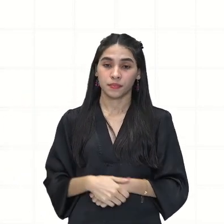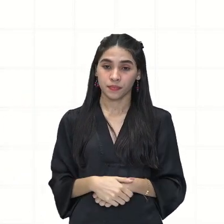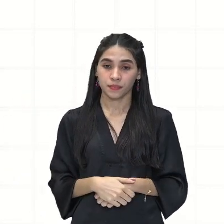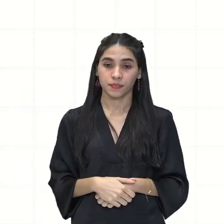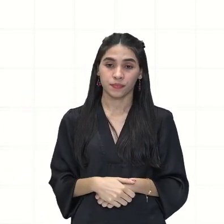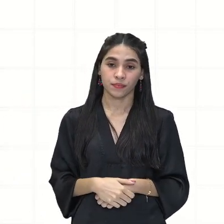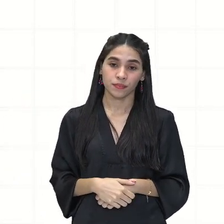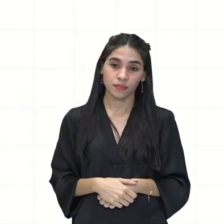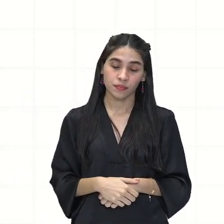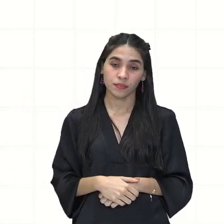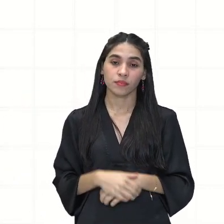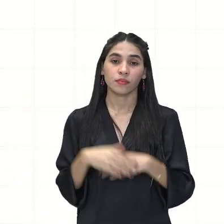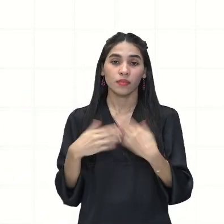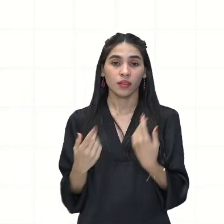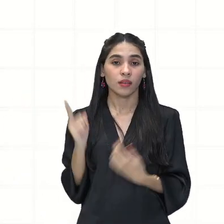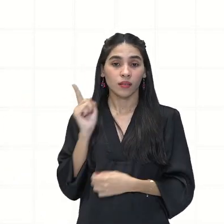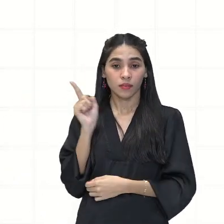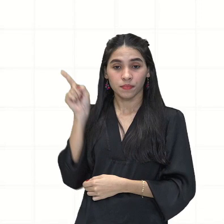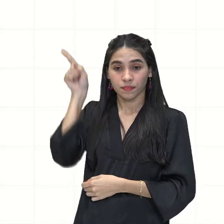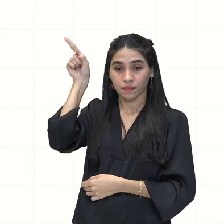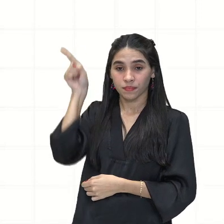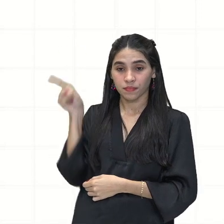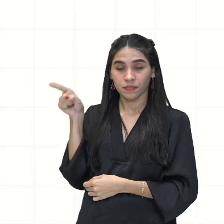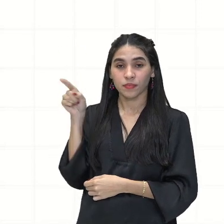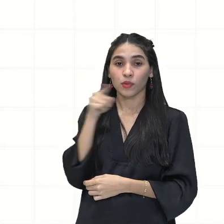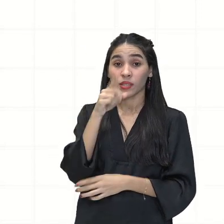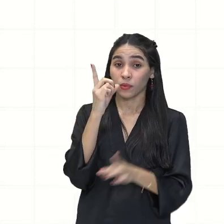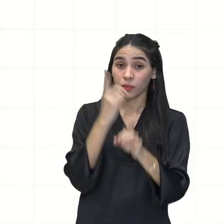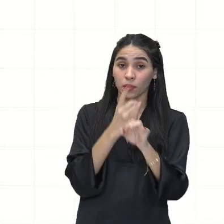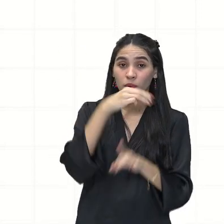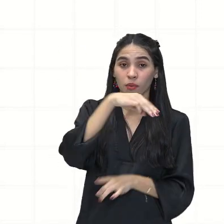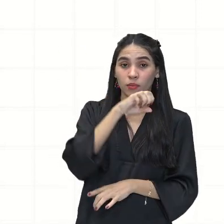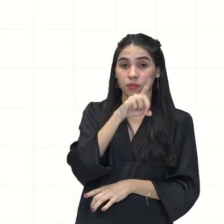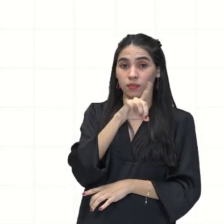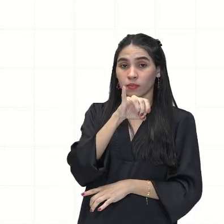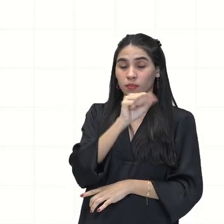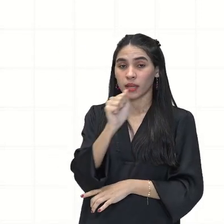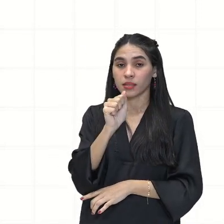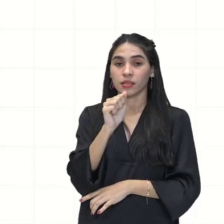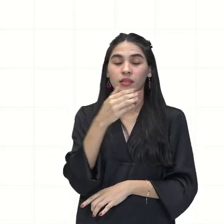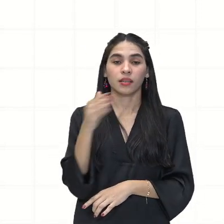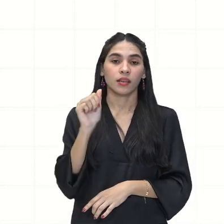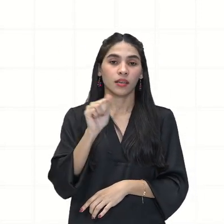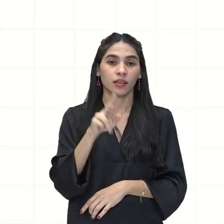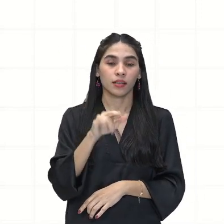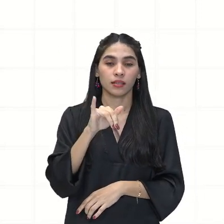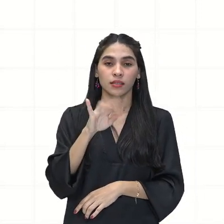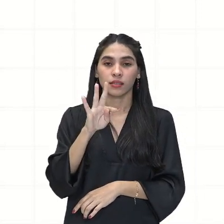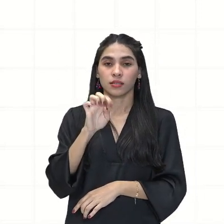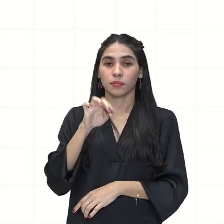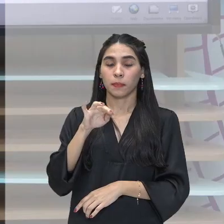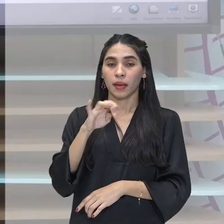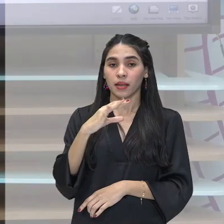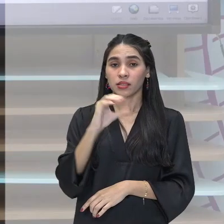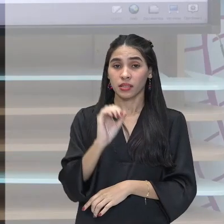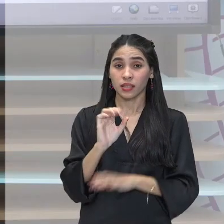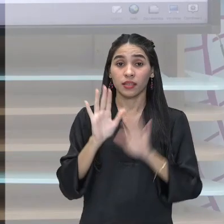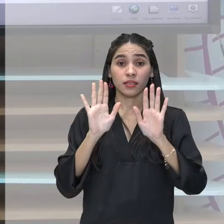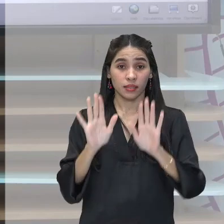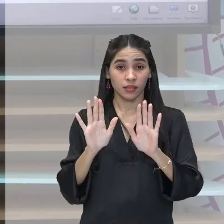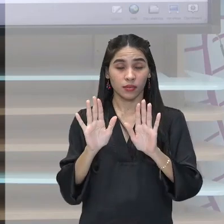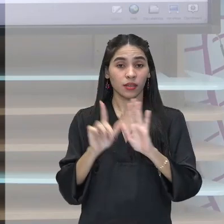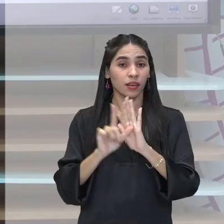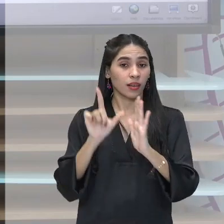8,50. Então, aí estão o quê? A média aritmética. Então, antes de nós